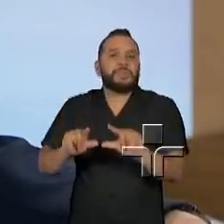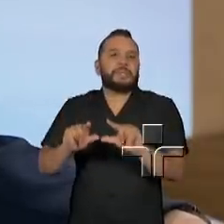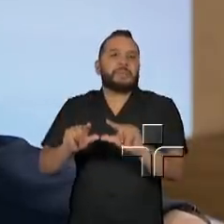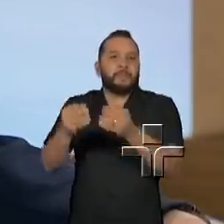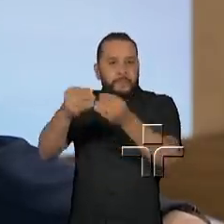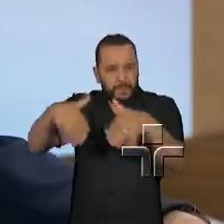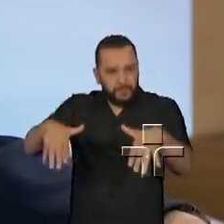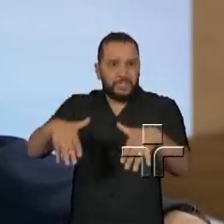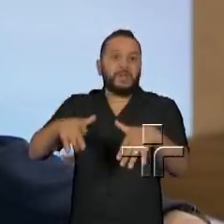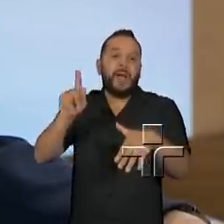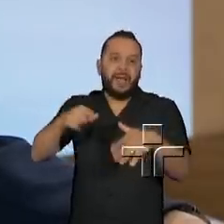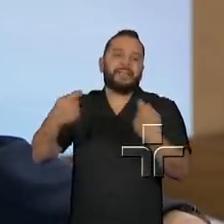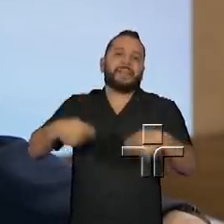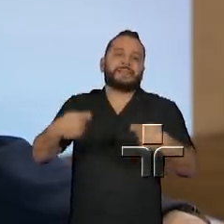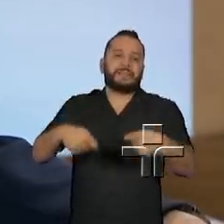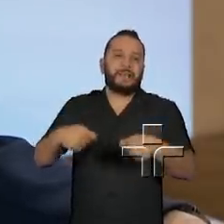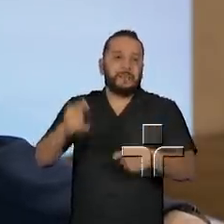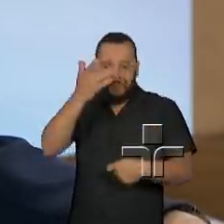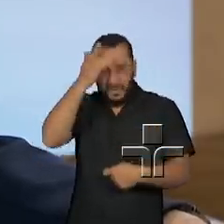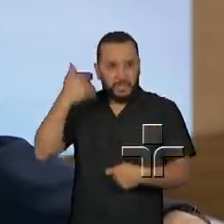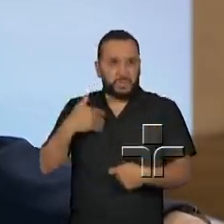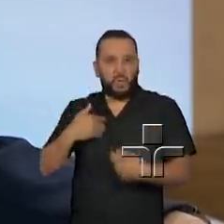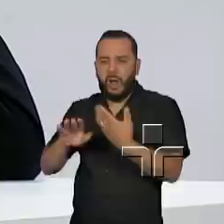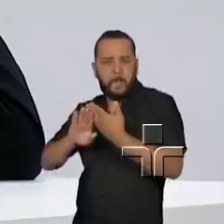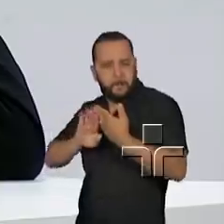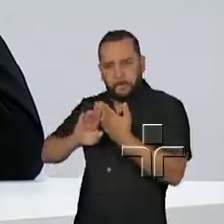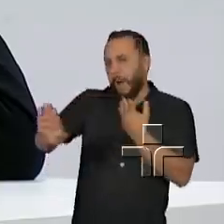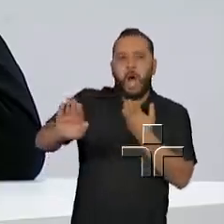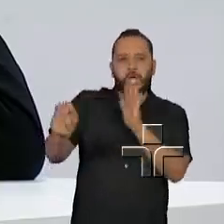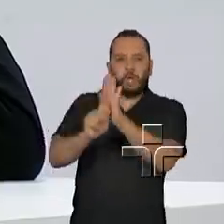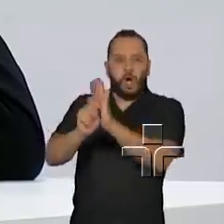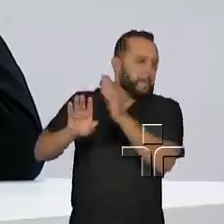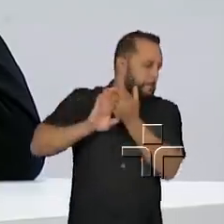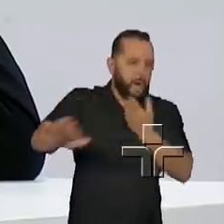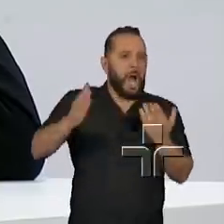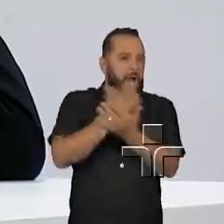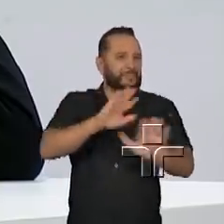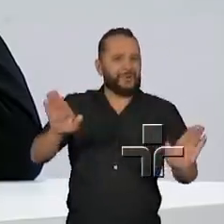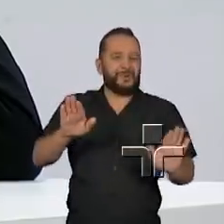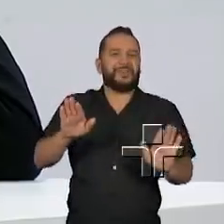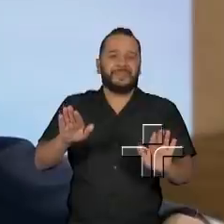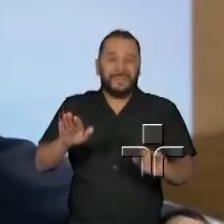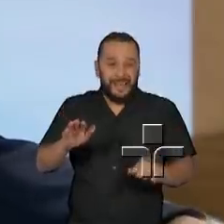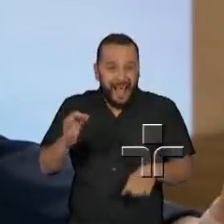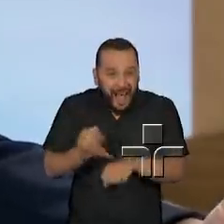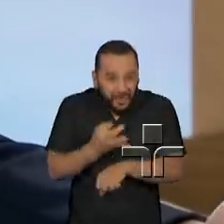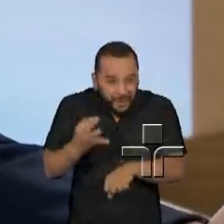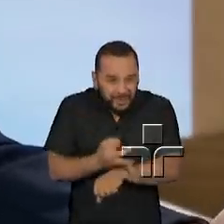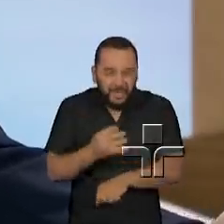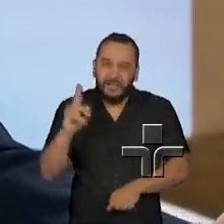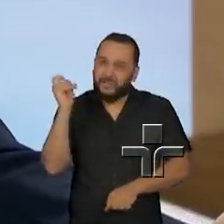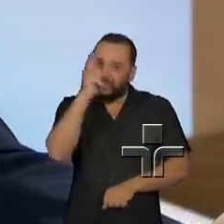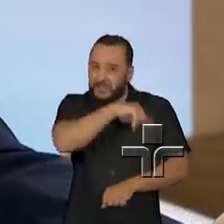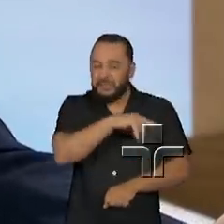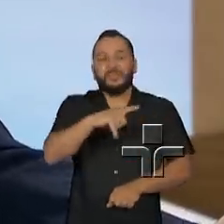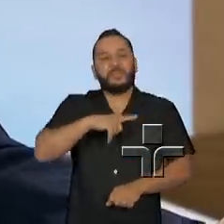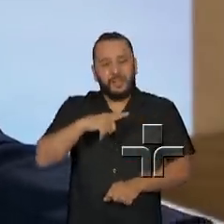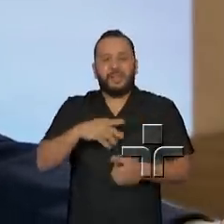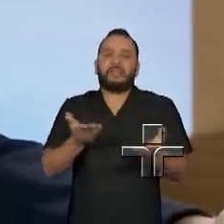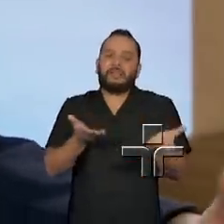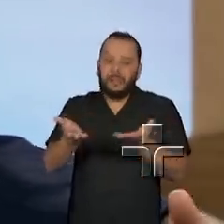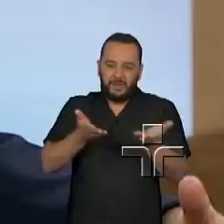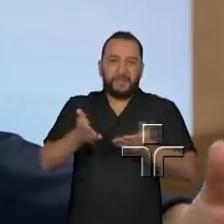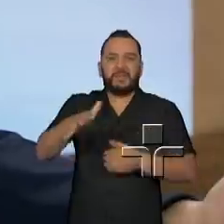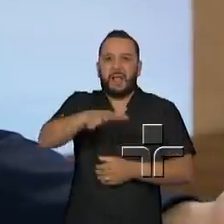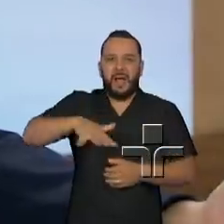são pouquíssimas pessoas que de fato vão conseguir aderir à abstinência. O modelo que está colocado agora é um modelo que privilegia comunidades terapêuticas de cunho